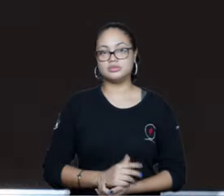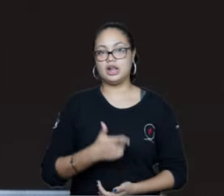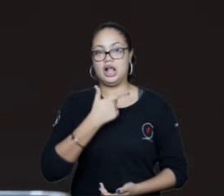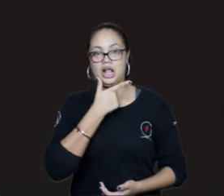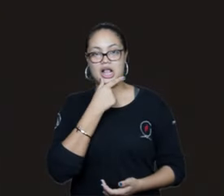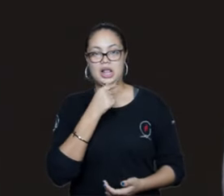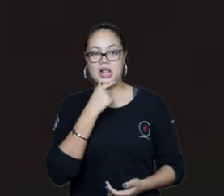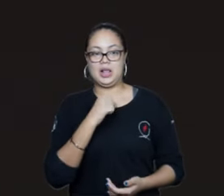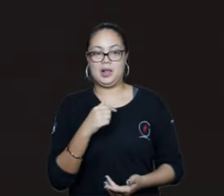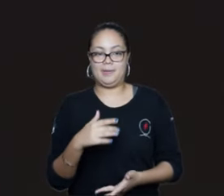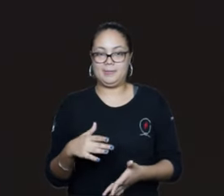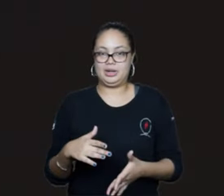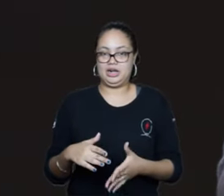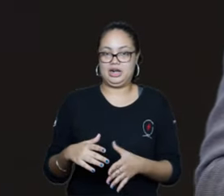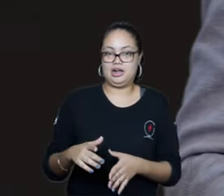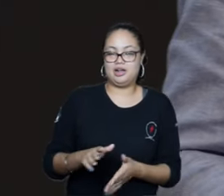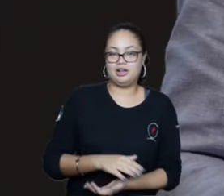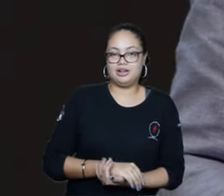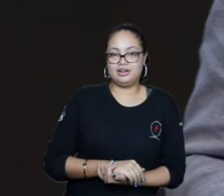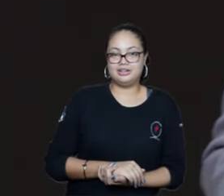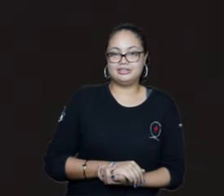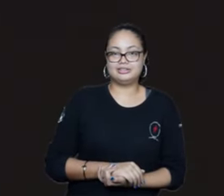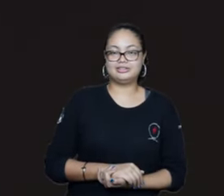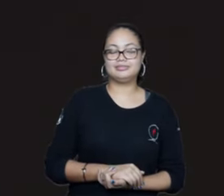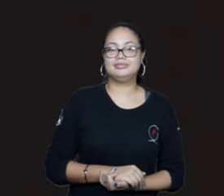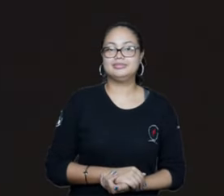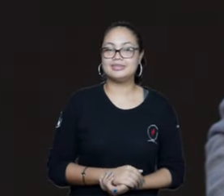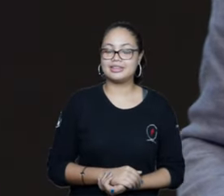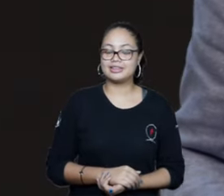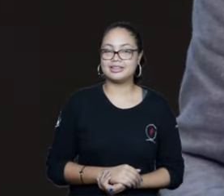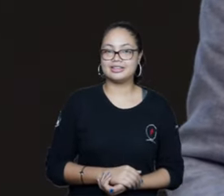que anda apertadíssimo propaganda enganosa